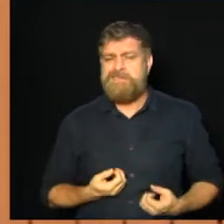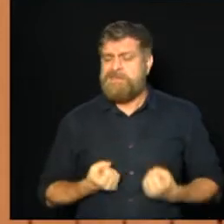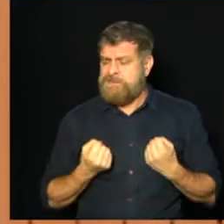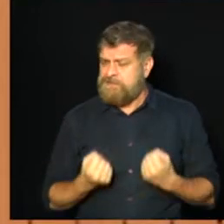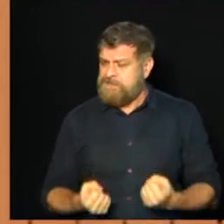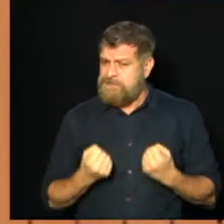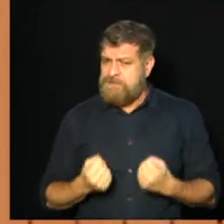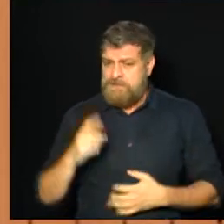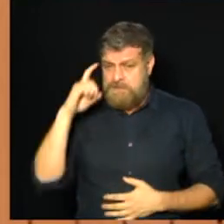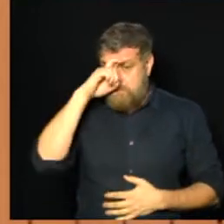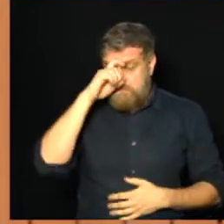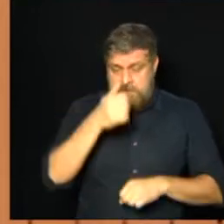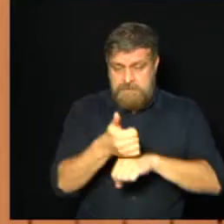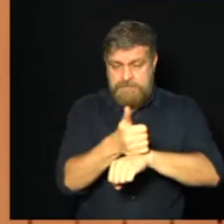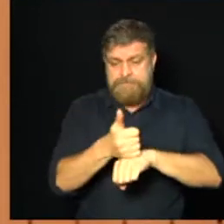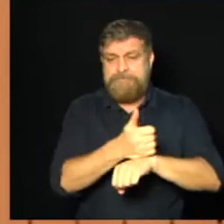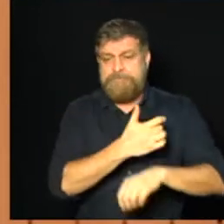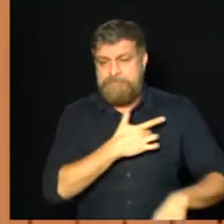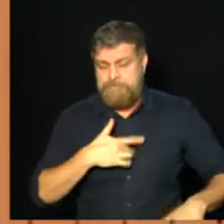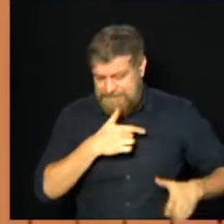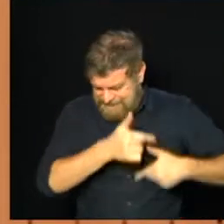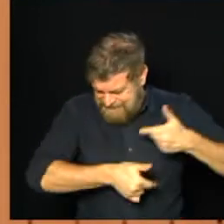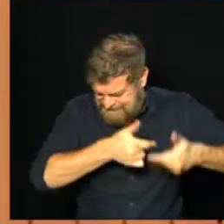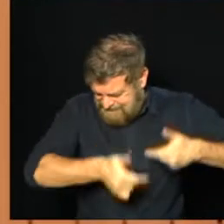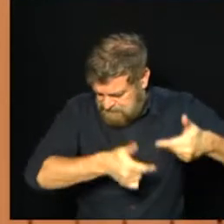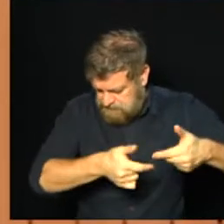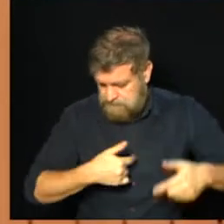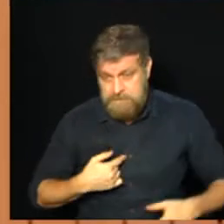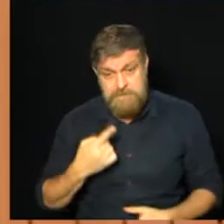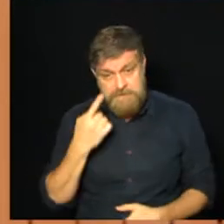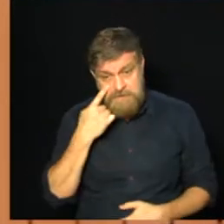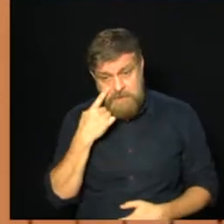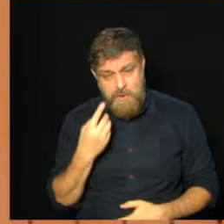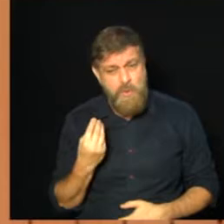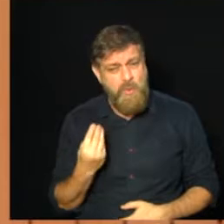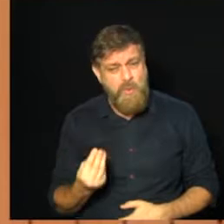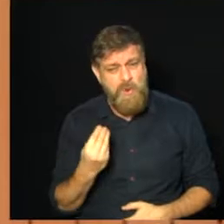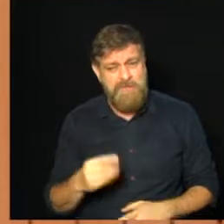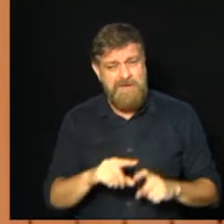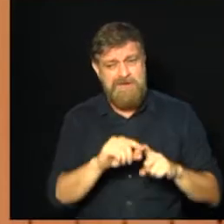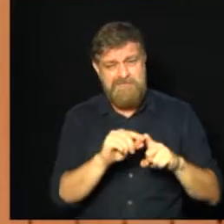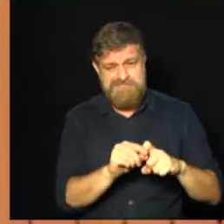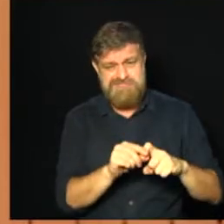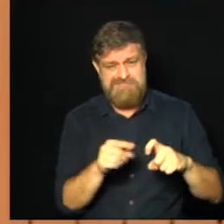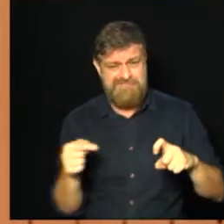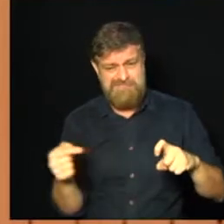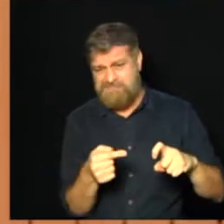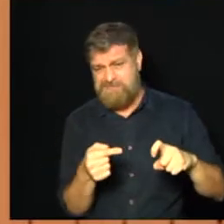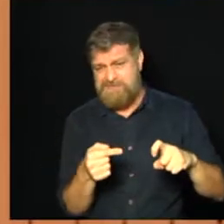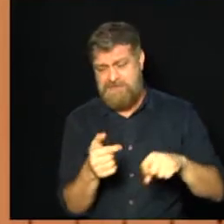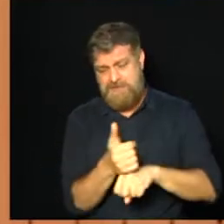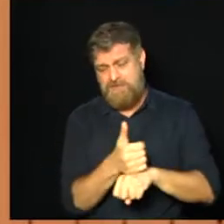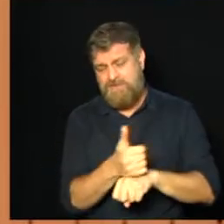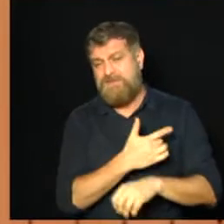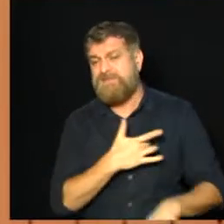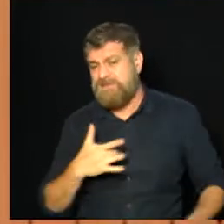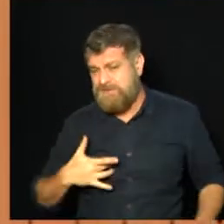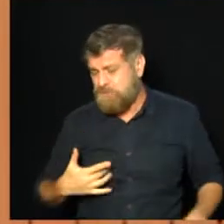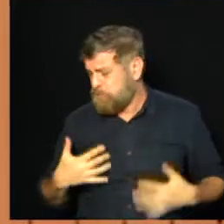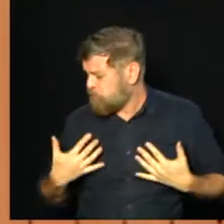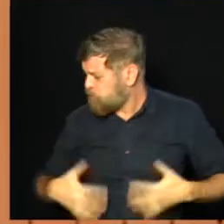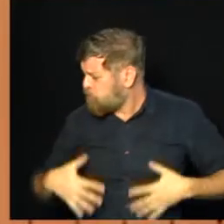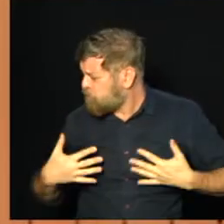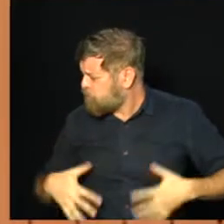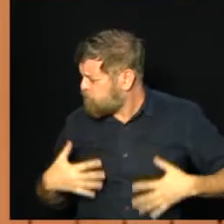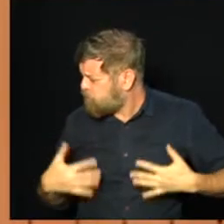sobretudo para os profissionais de saúde. A gente vê o quanto foi uma situação dramática o que os profissionais da